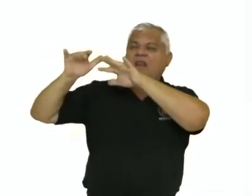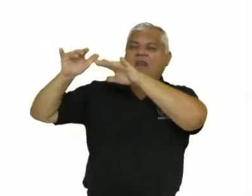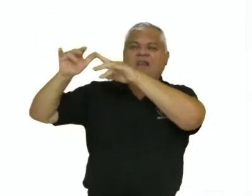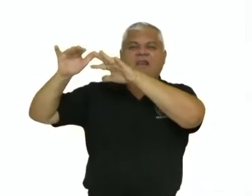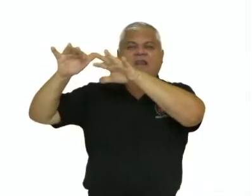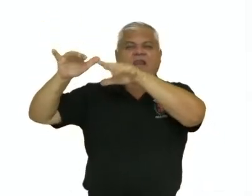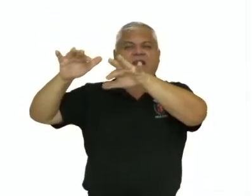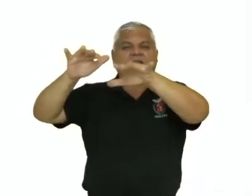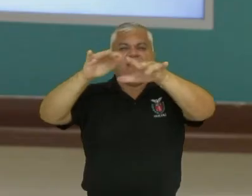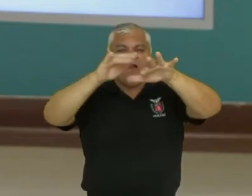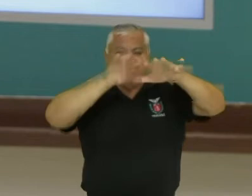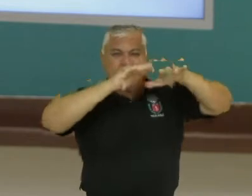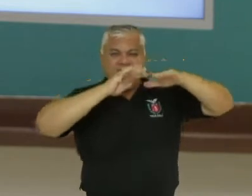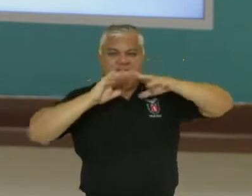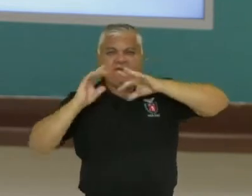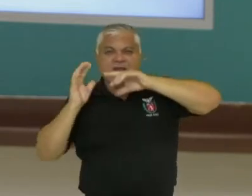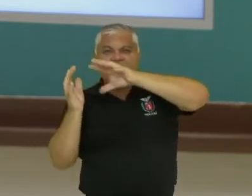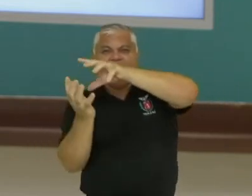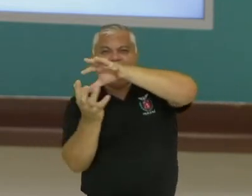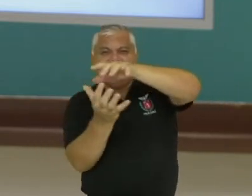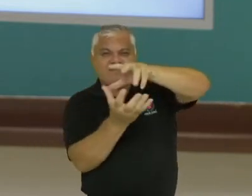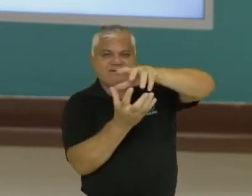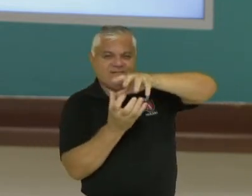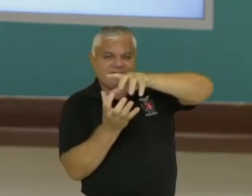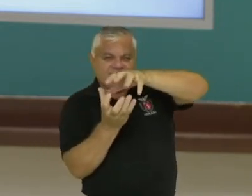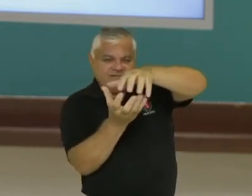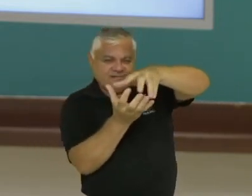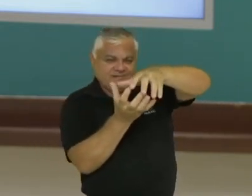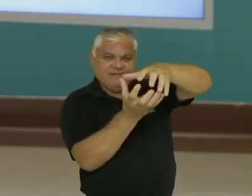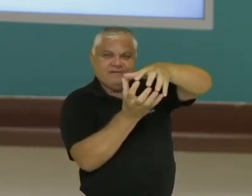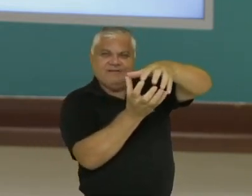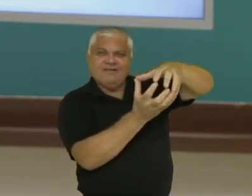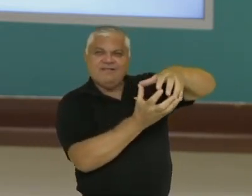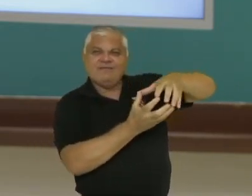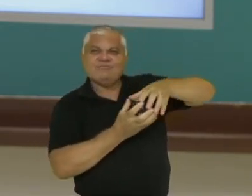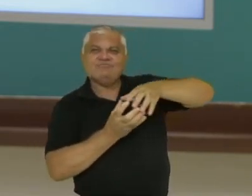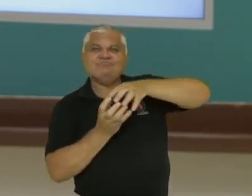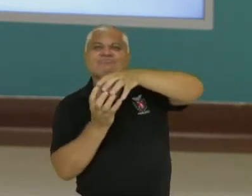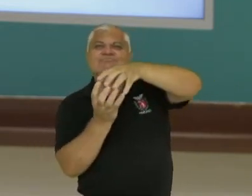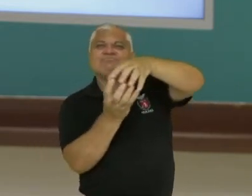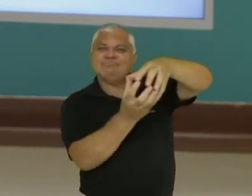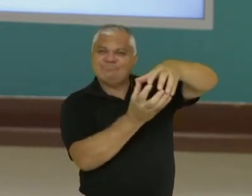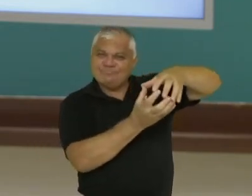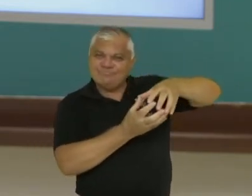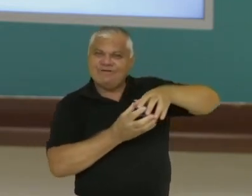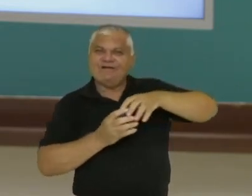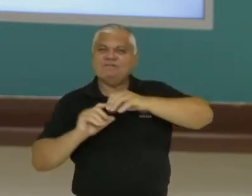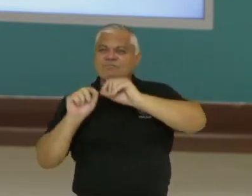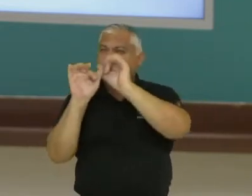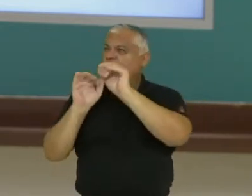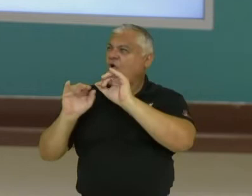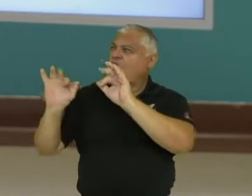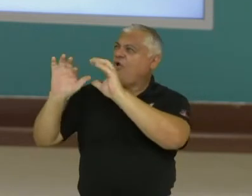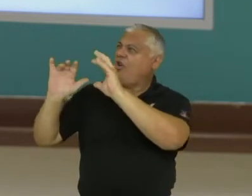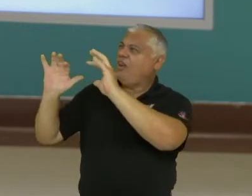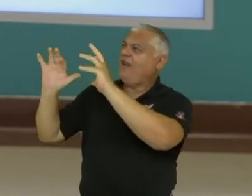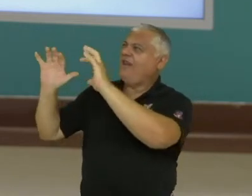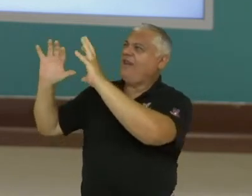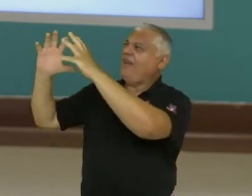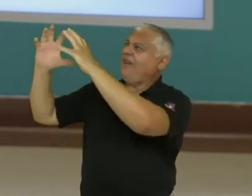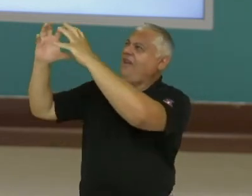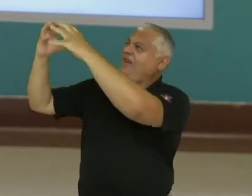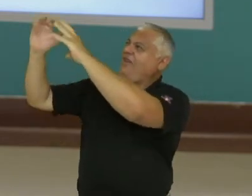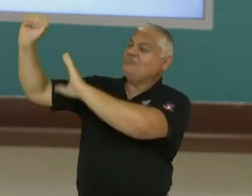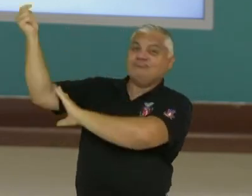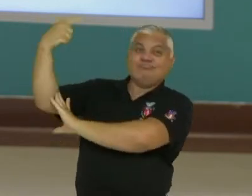vagando no espaço e lentamente foram se agregando, se juntando, se colando,